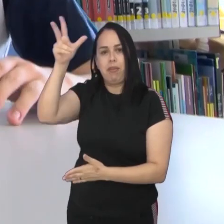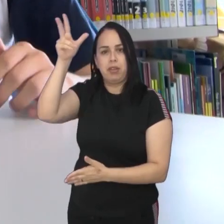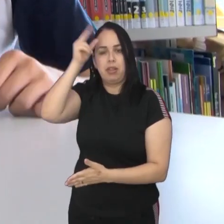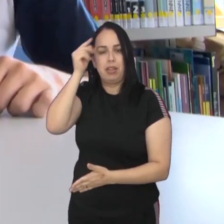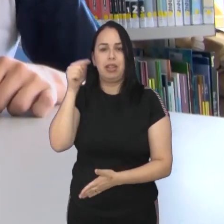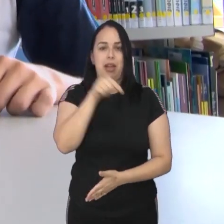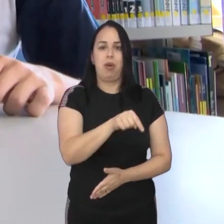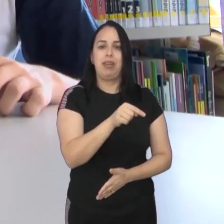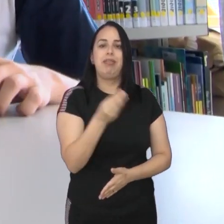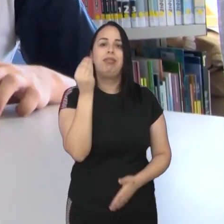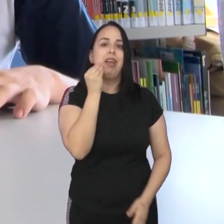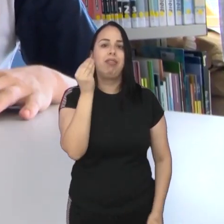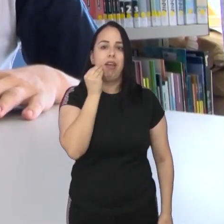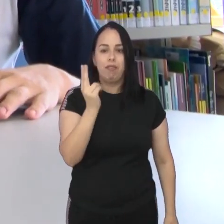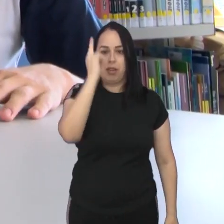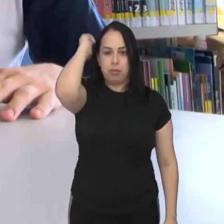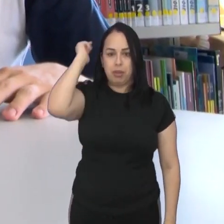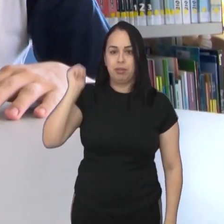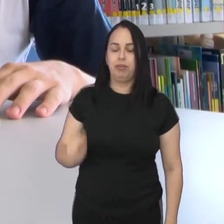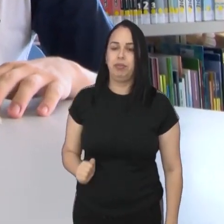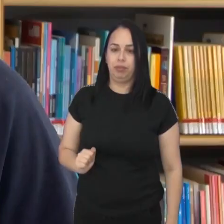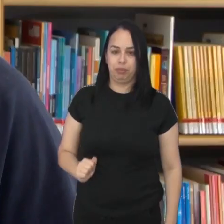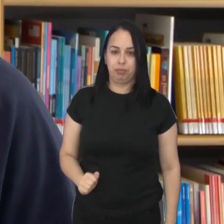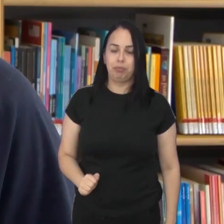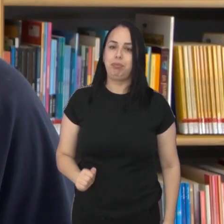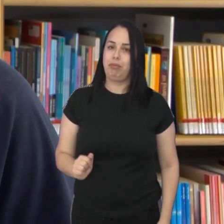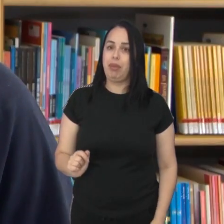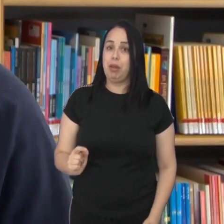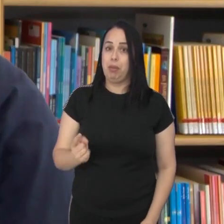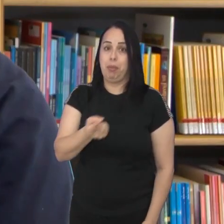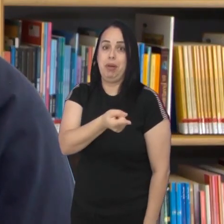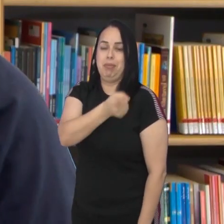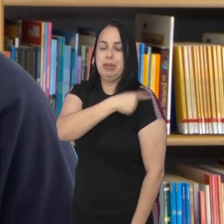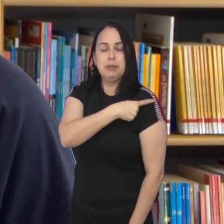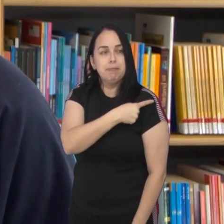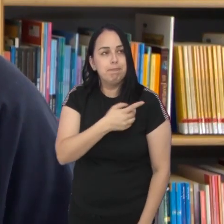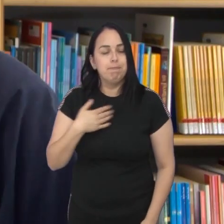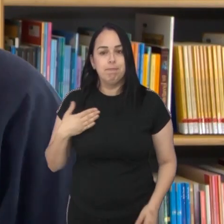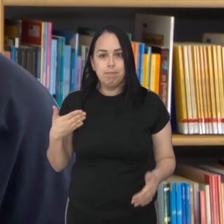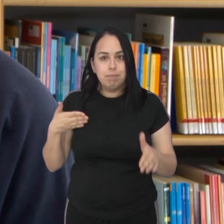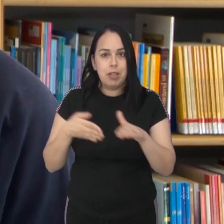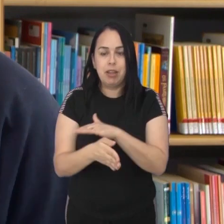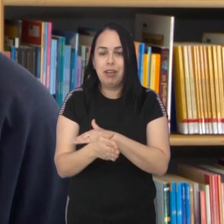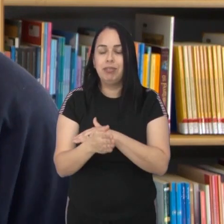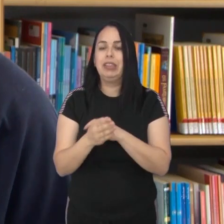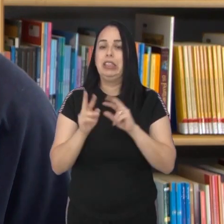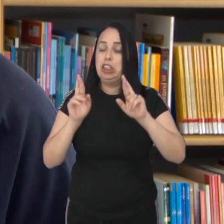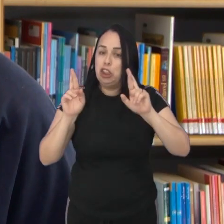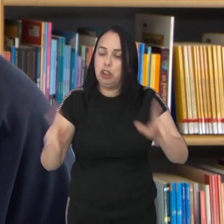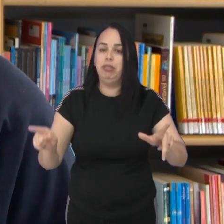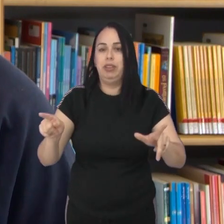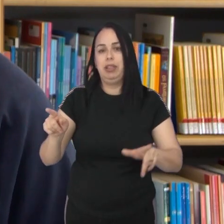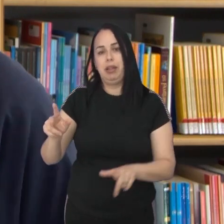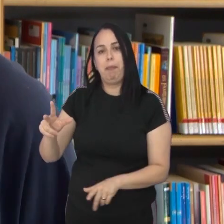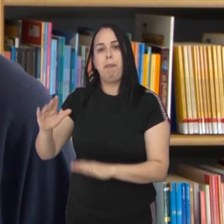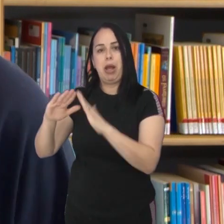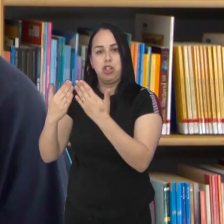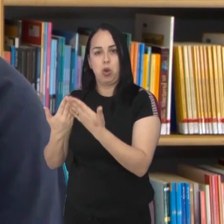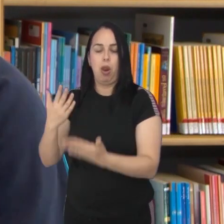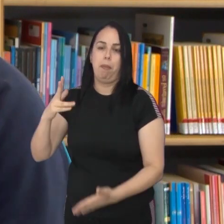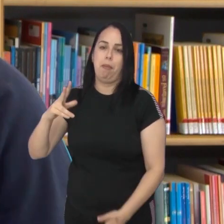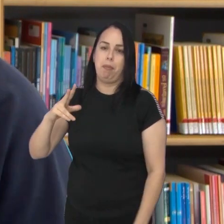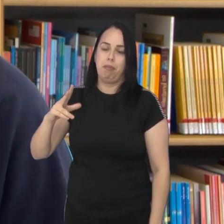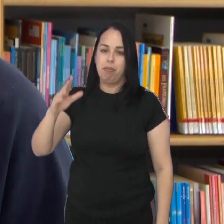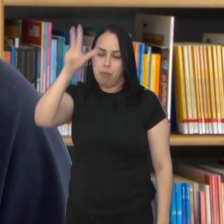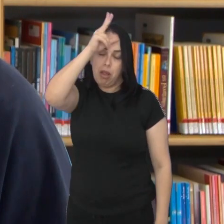escola pública se preparar para o vestibular. Aqui dentro, no primeiro ano, assim, eu senti essa diferença, né, da escola pública